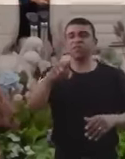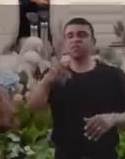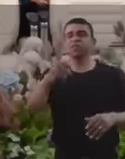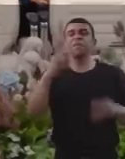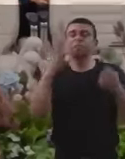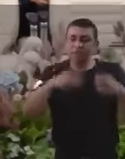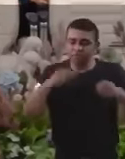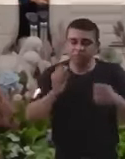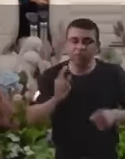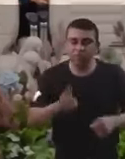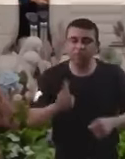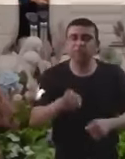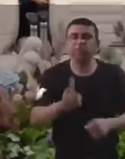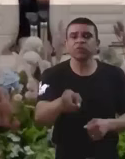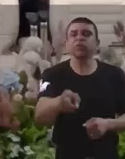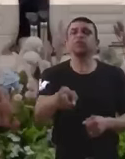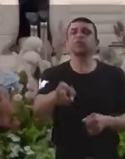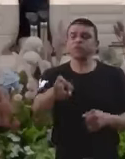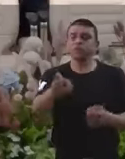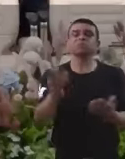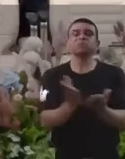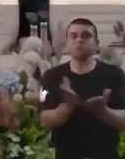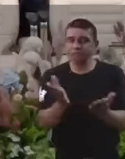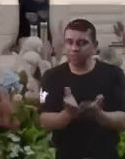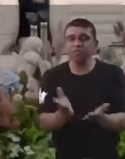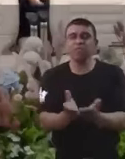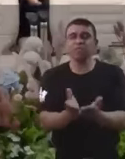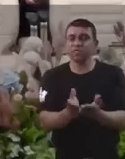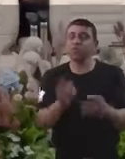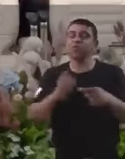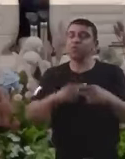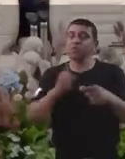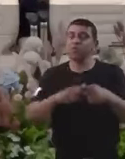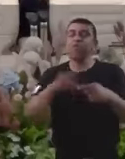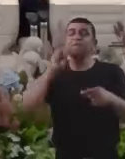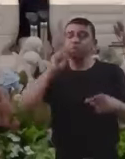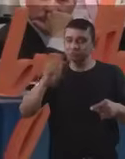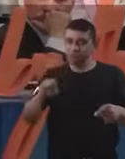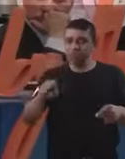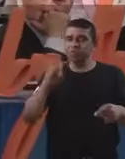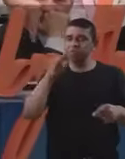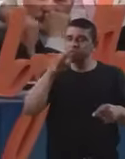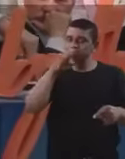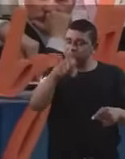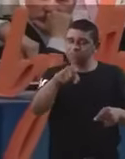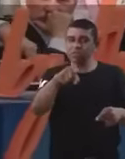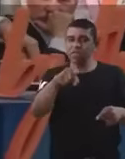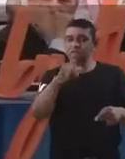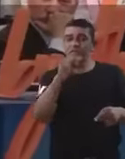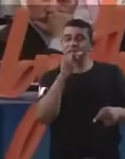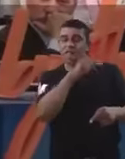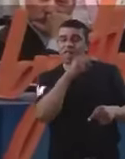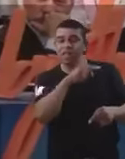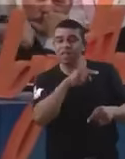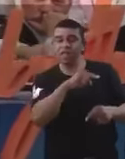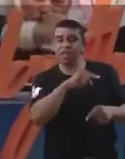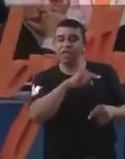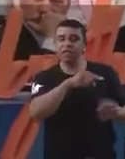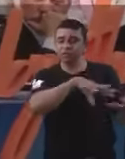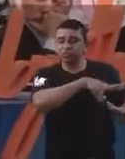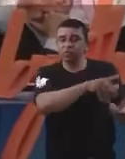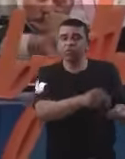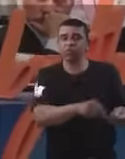Tá lá para dar aula, não para criticar minha fé. Tá aí para dar aula, não para criticar a Bíblia. Se